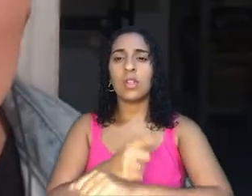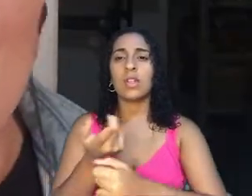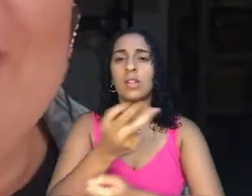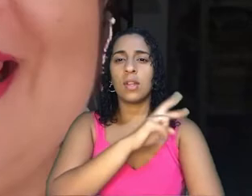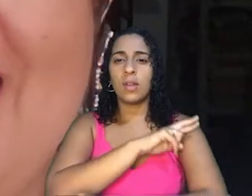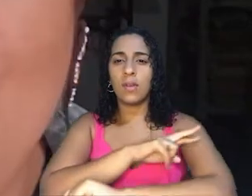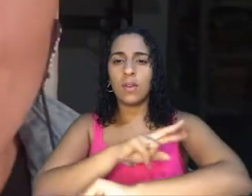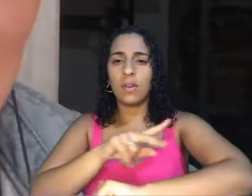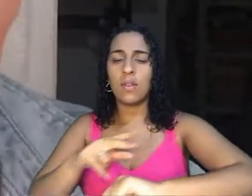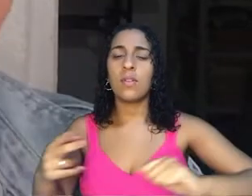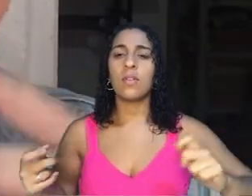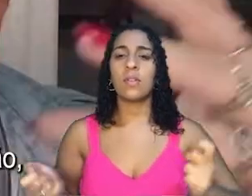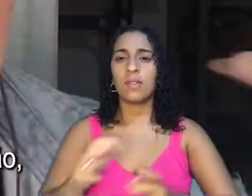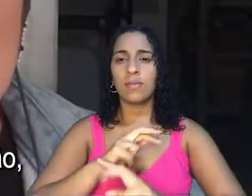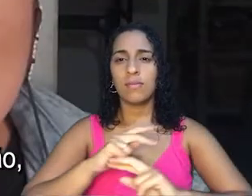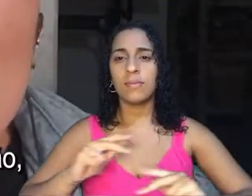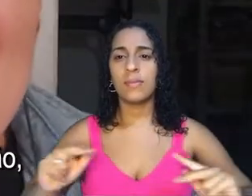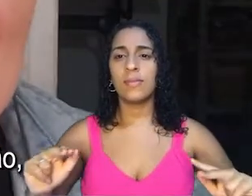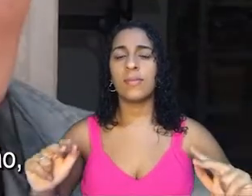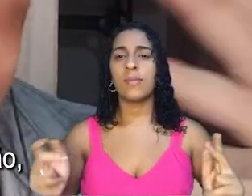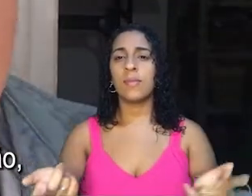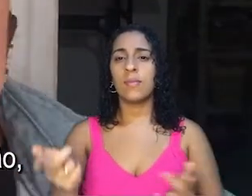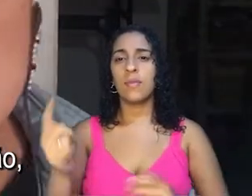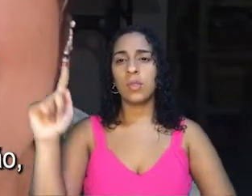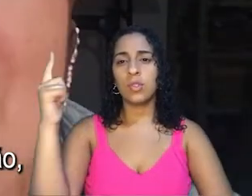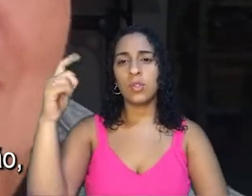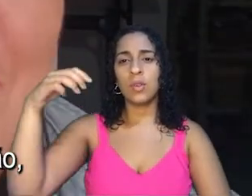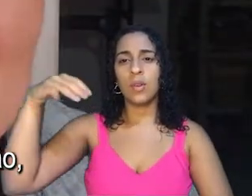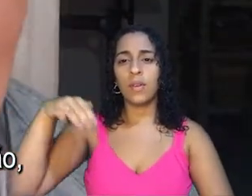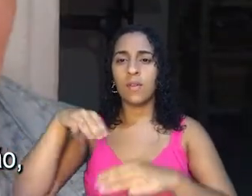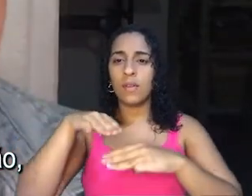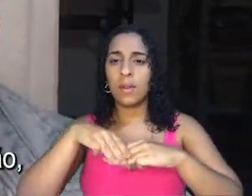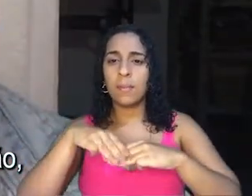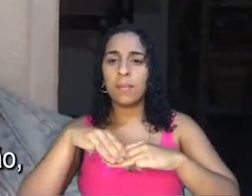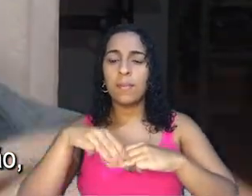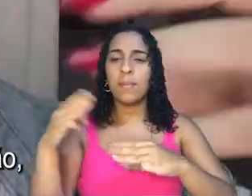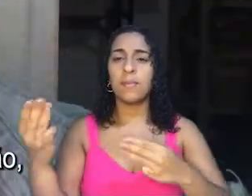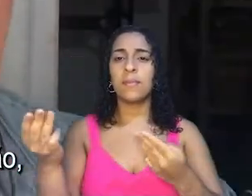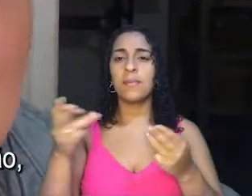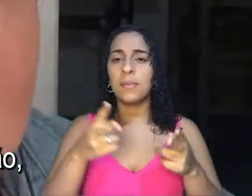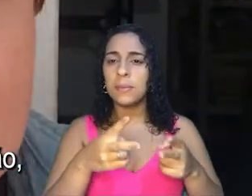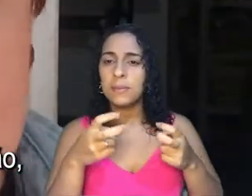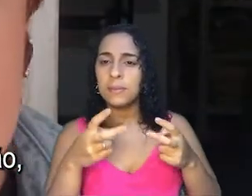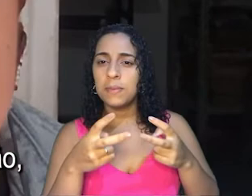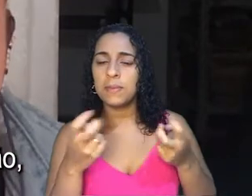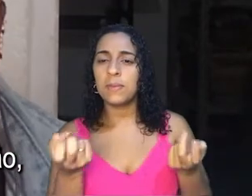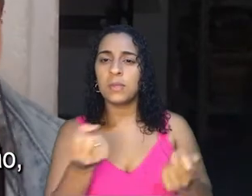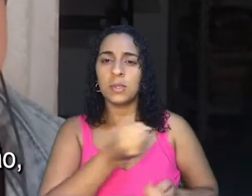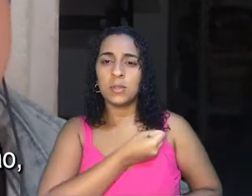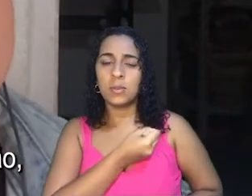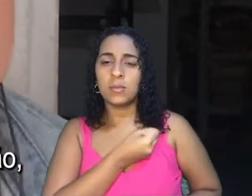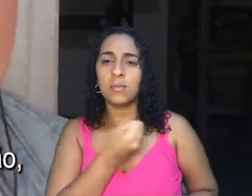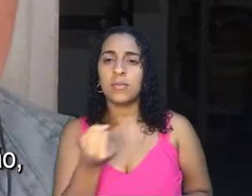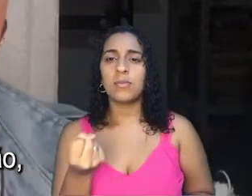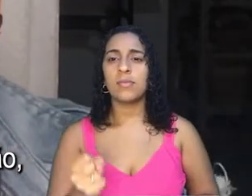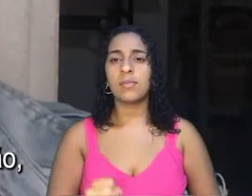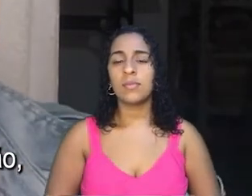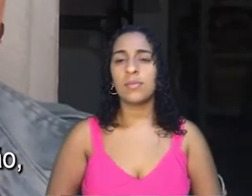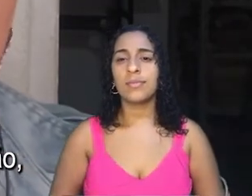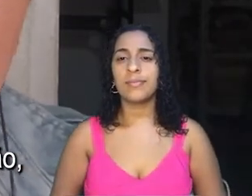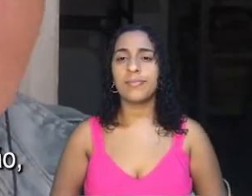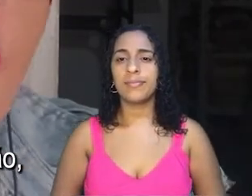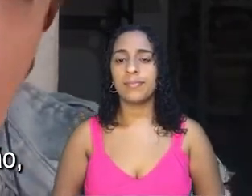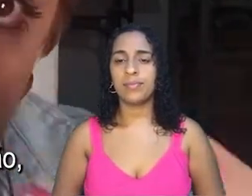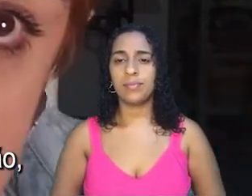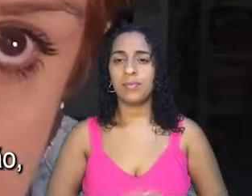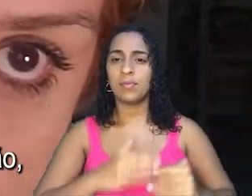feito arte produção de cordel enfim geografia e matemática com análise de dados do censo bom né